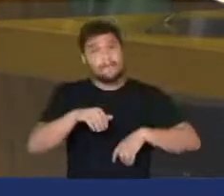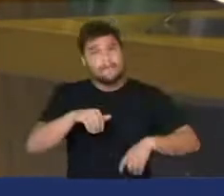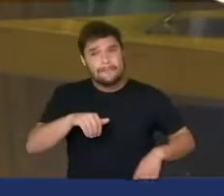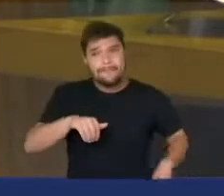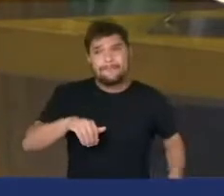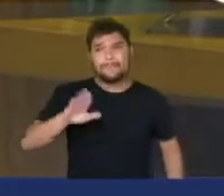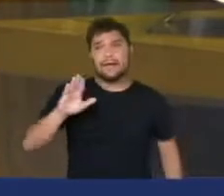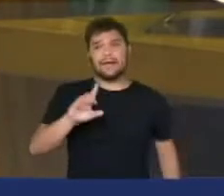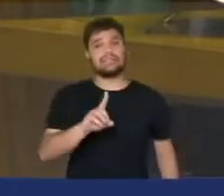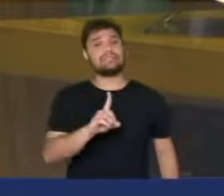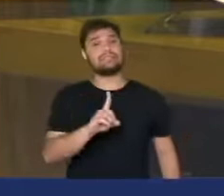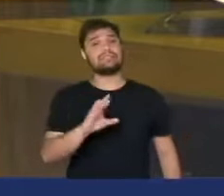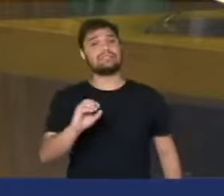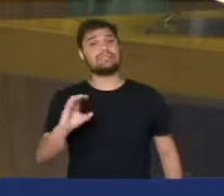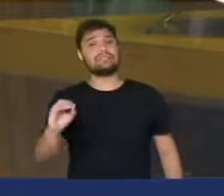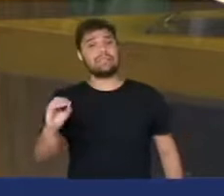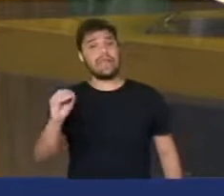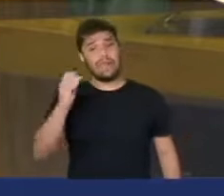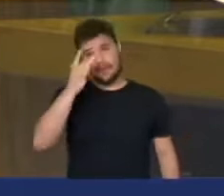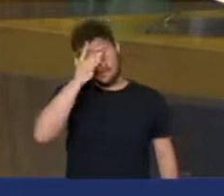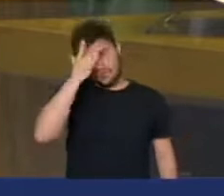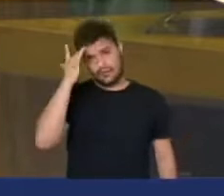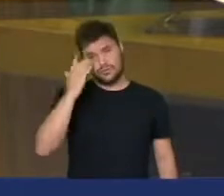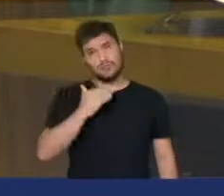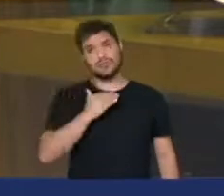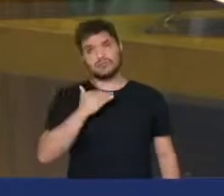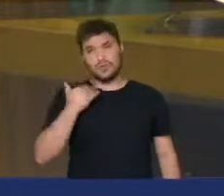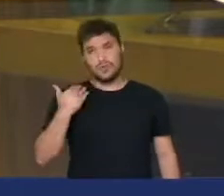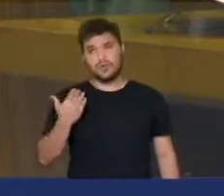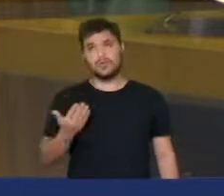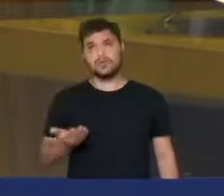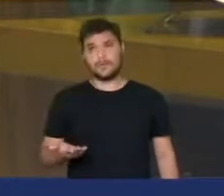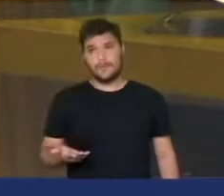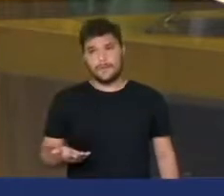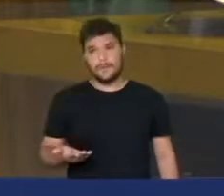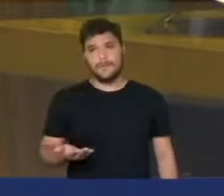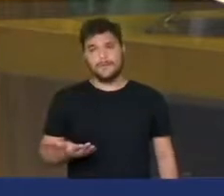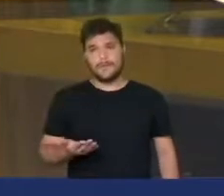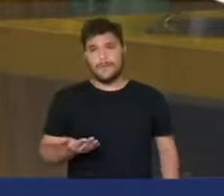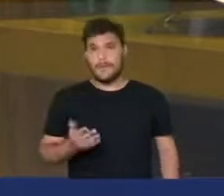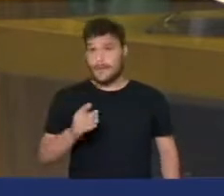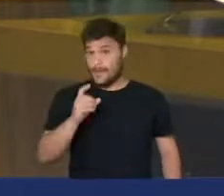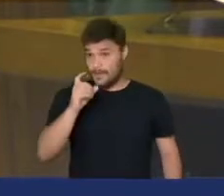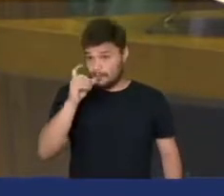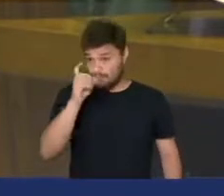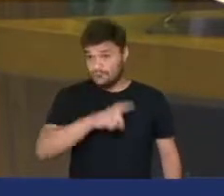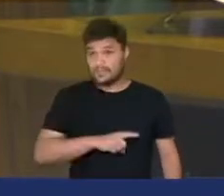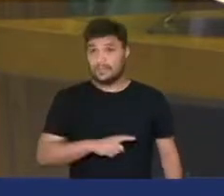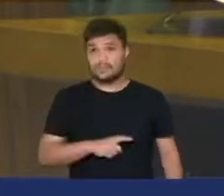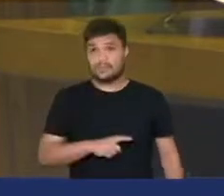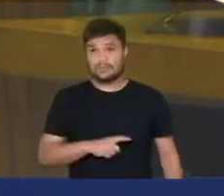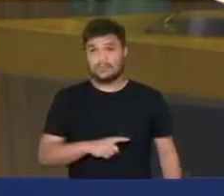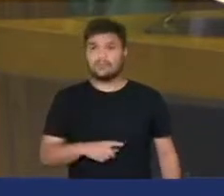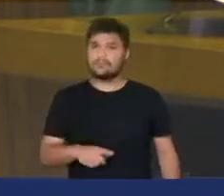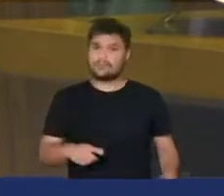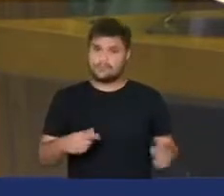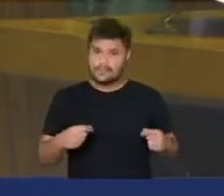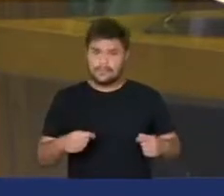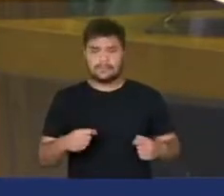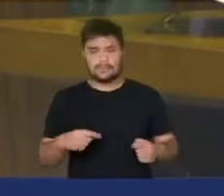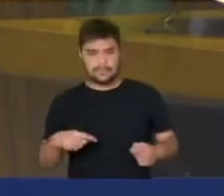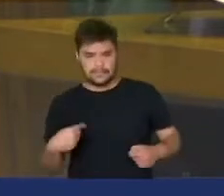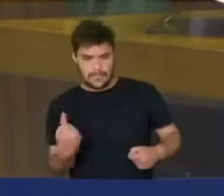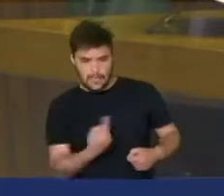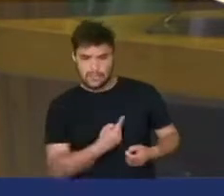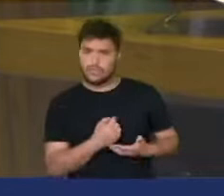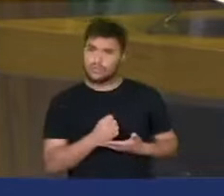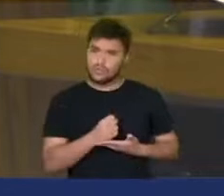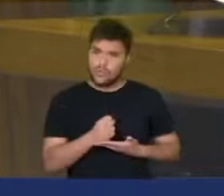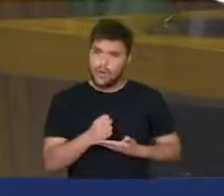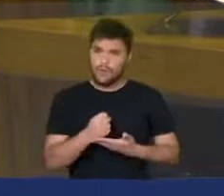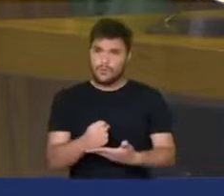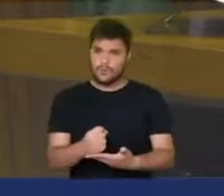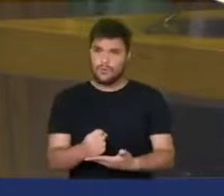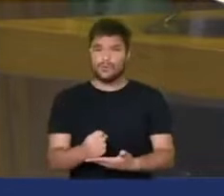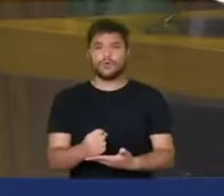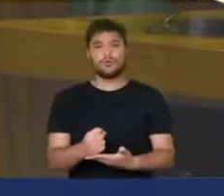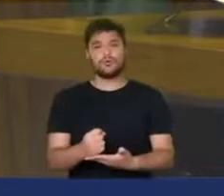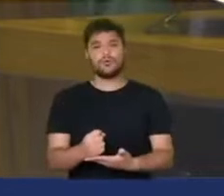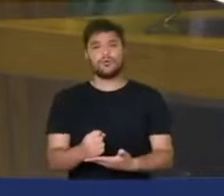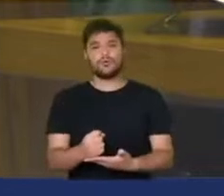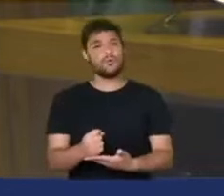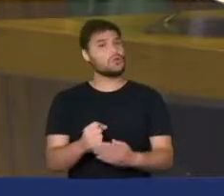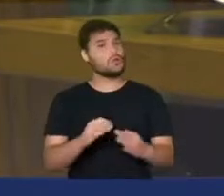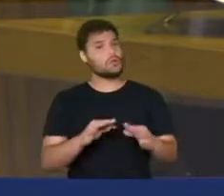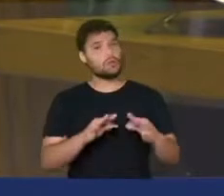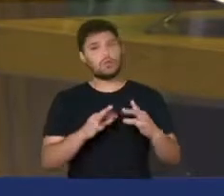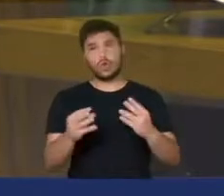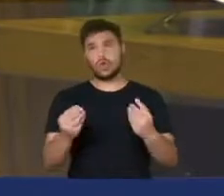já faleceram, e uma situação muito triste que merece aqui a solidariedade e o apoio em tudo que for